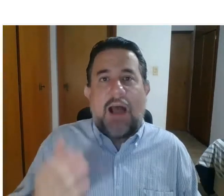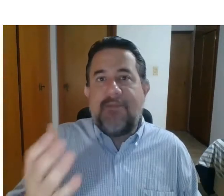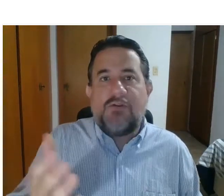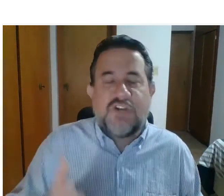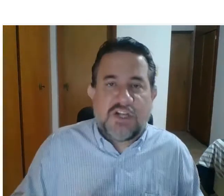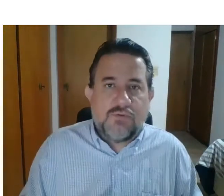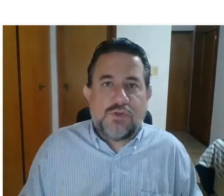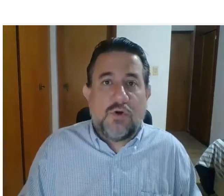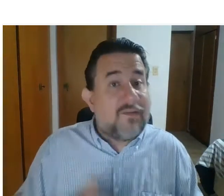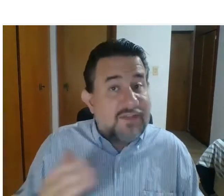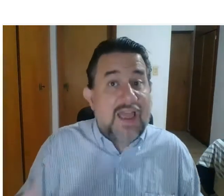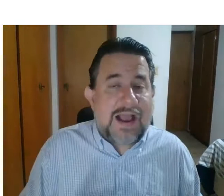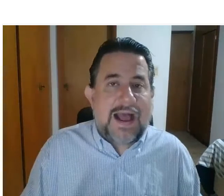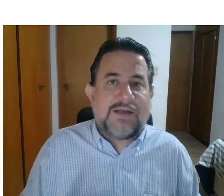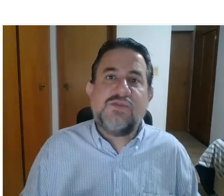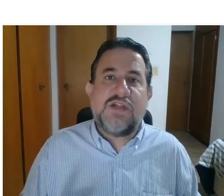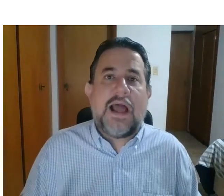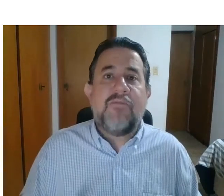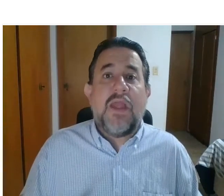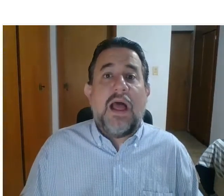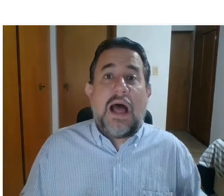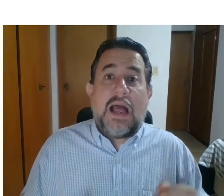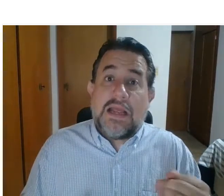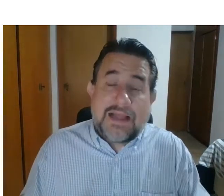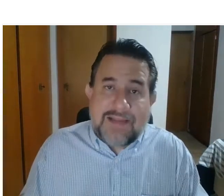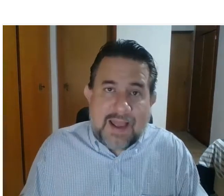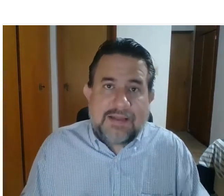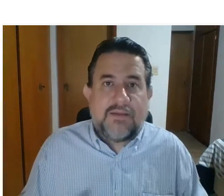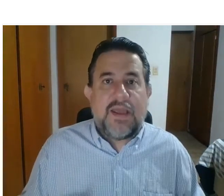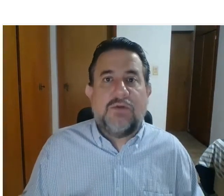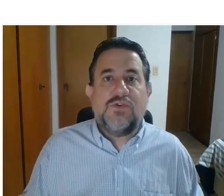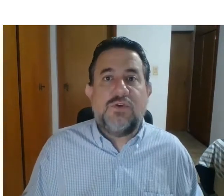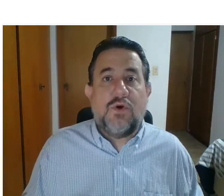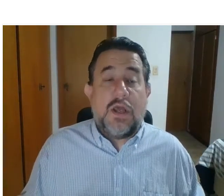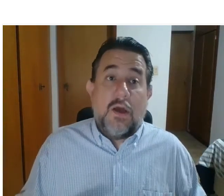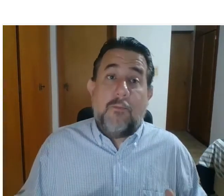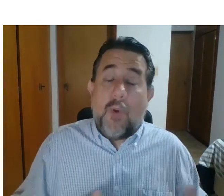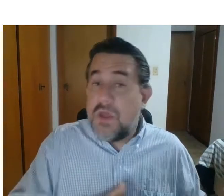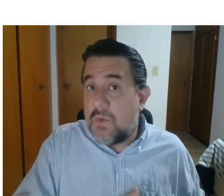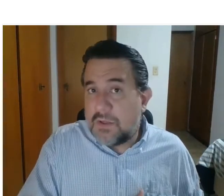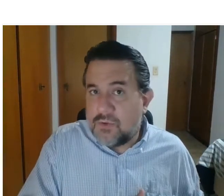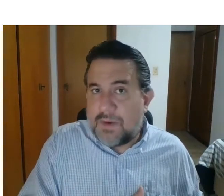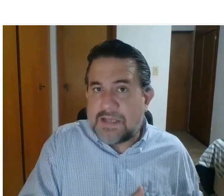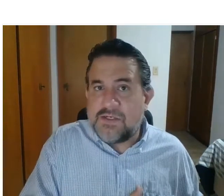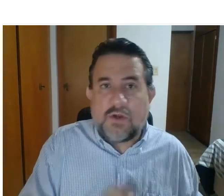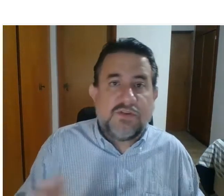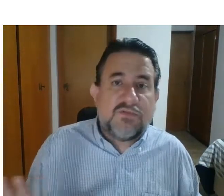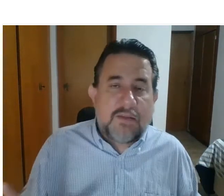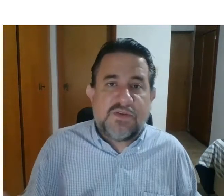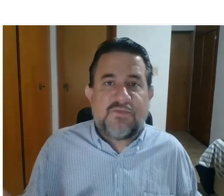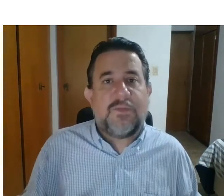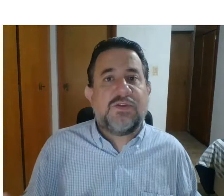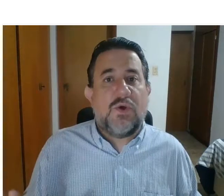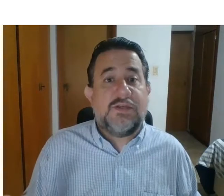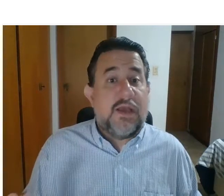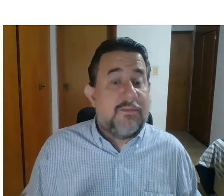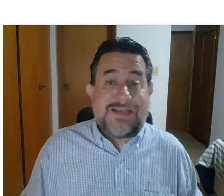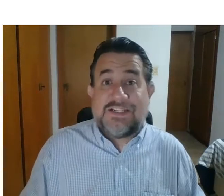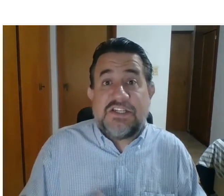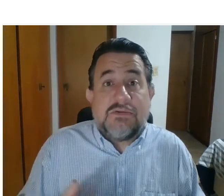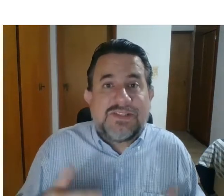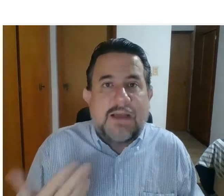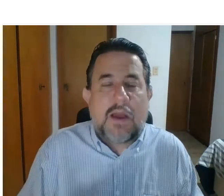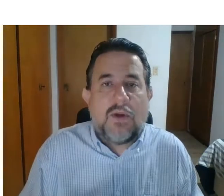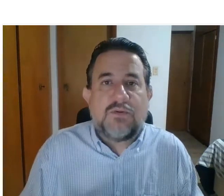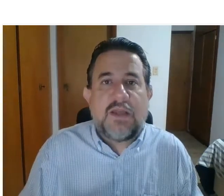sabe. A Bélgica já anunciou que tem casos lá, a Inglaterra também anunciou. Por enquanto, no Brasil, nós não temos informações,